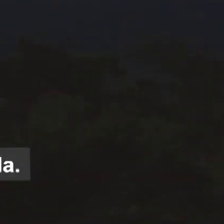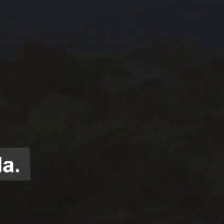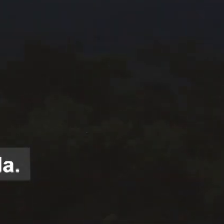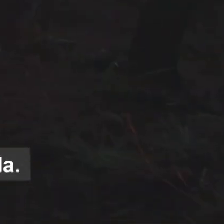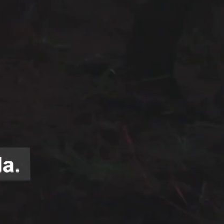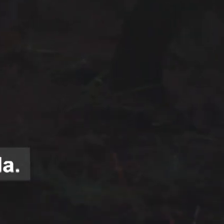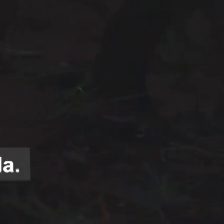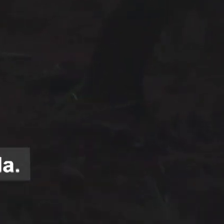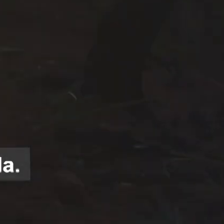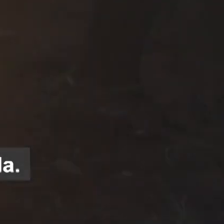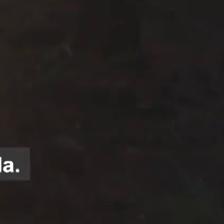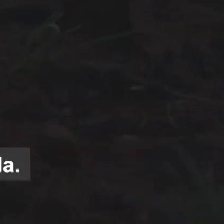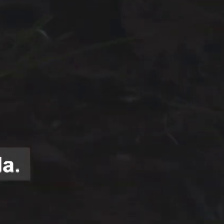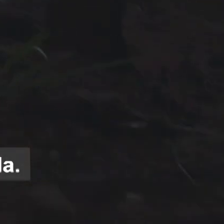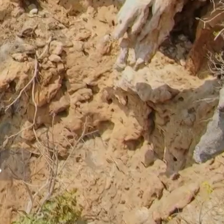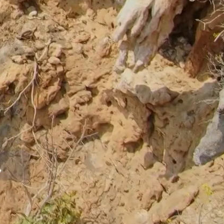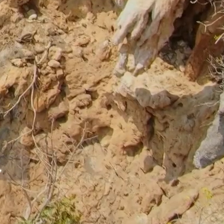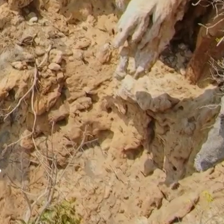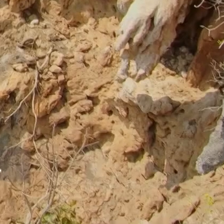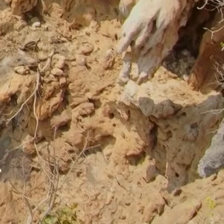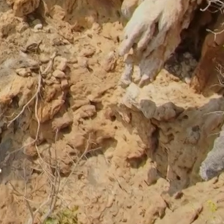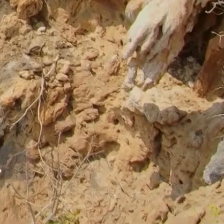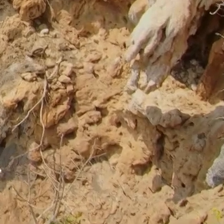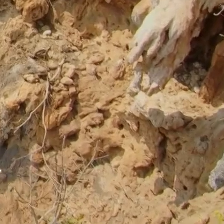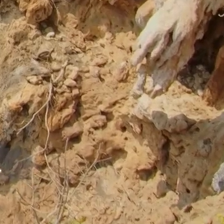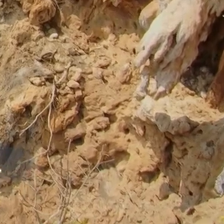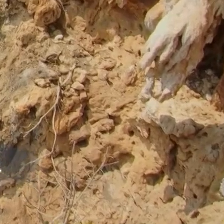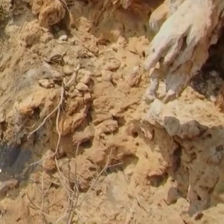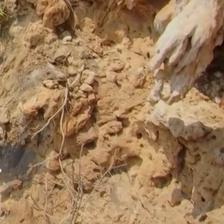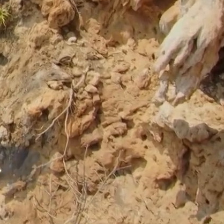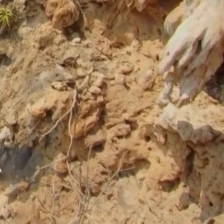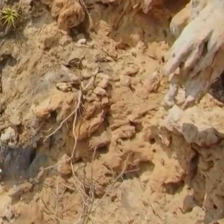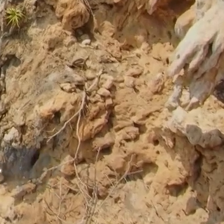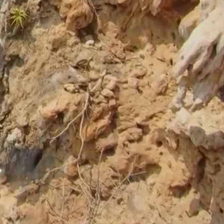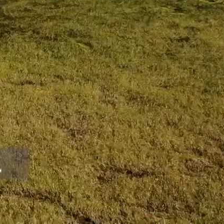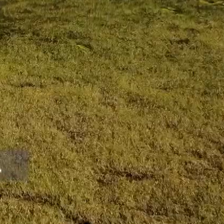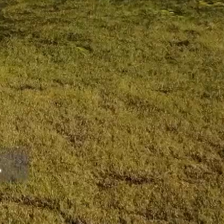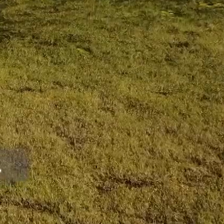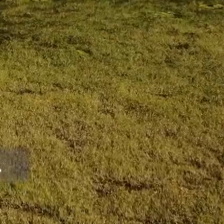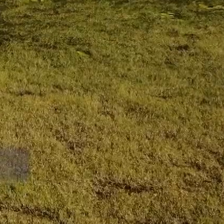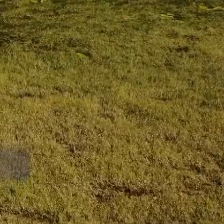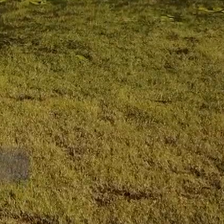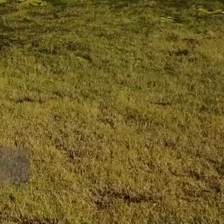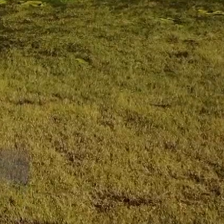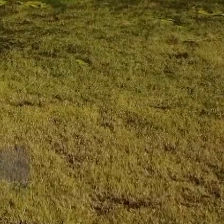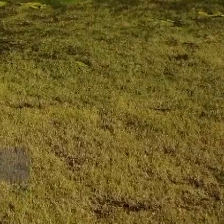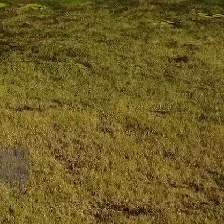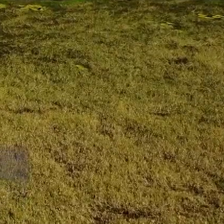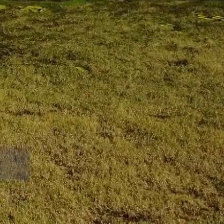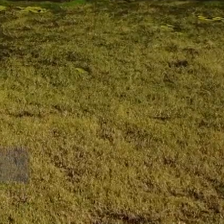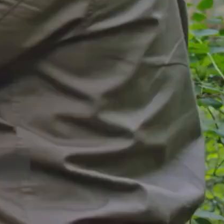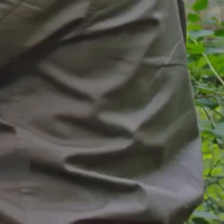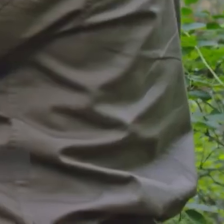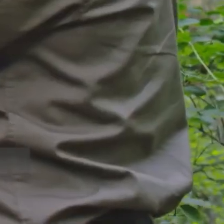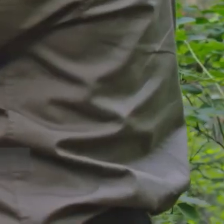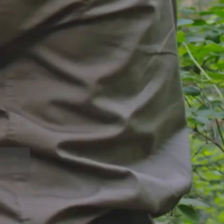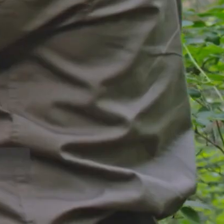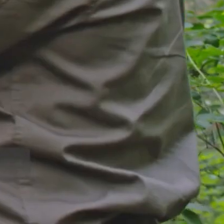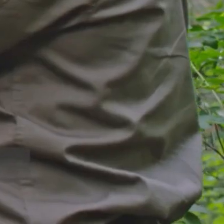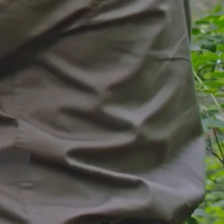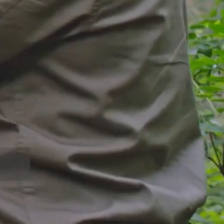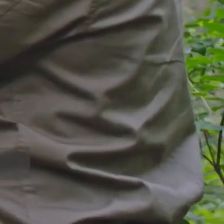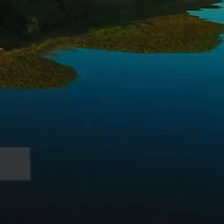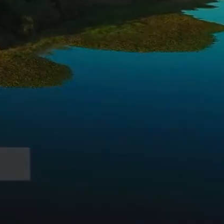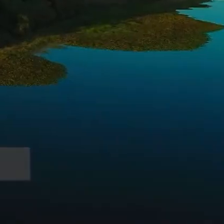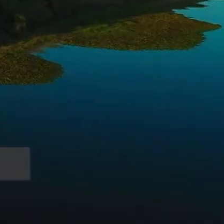analisar o terreno e retomar a subida. Assim foi a escalada do primeiro projeto de lei voltado integralmente ao Pantanal. Ministério do